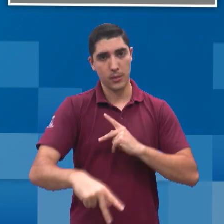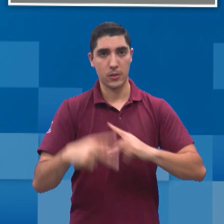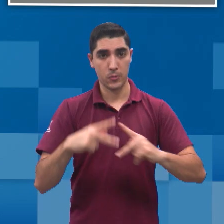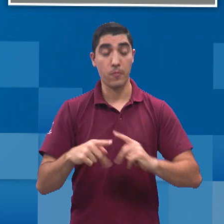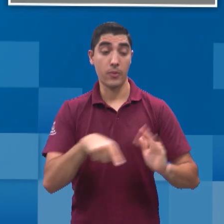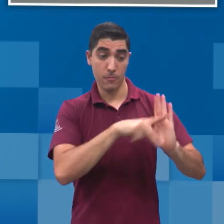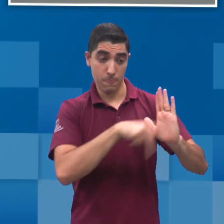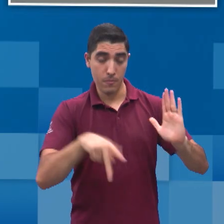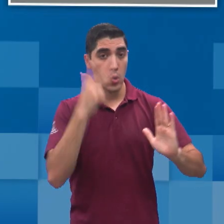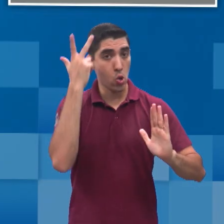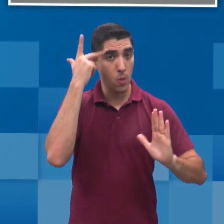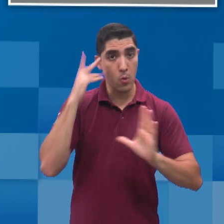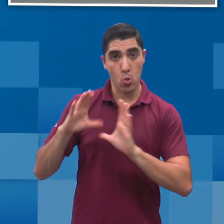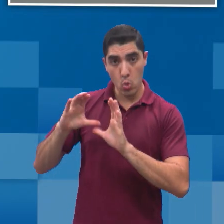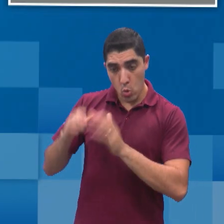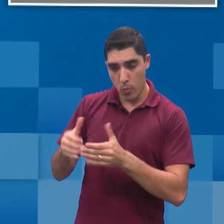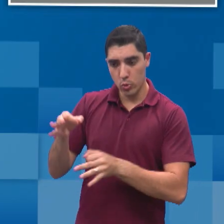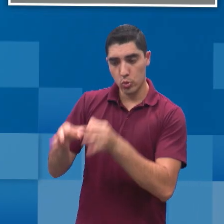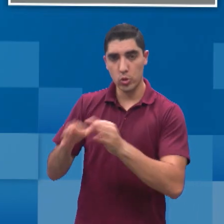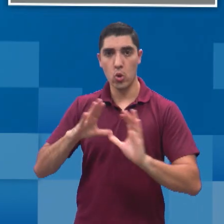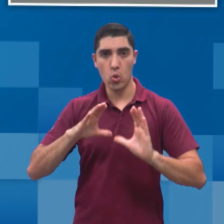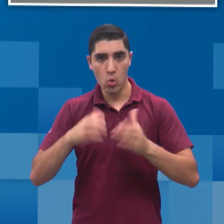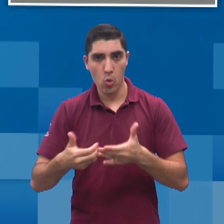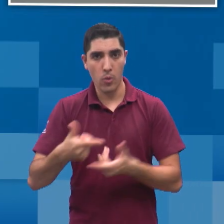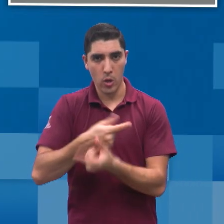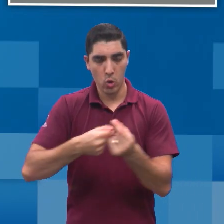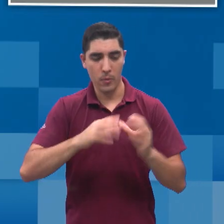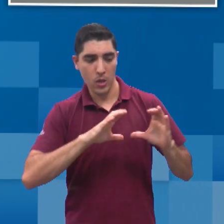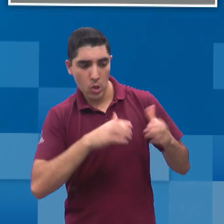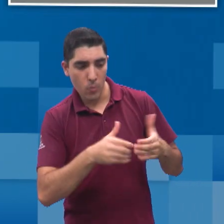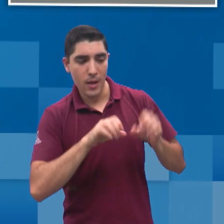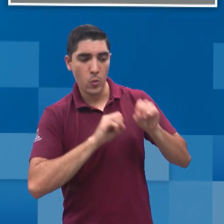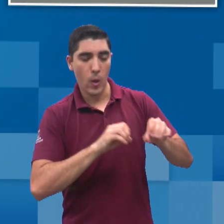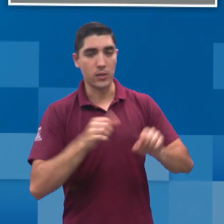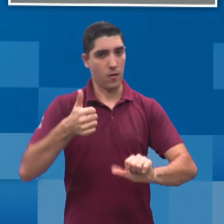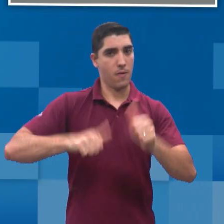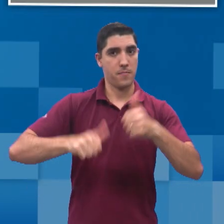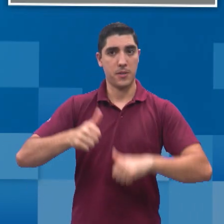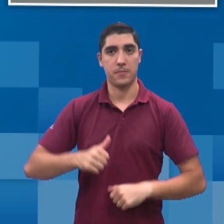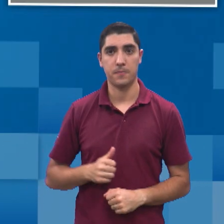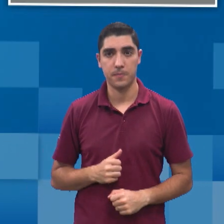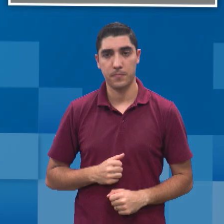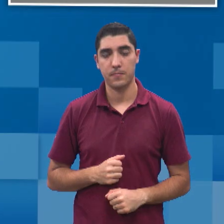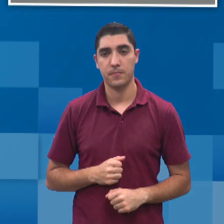Rito ordinário, Comissões de Justiça, Economia e Educação.